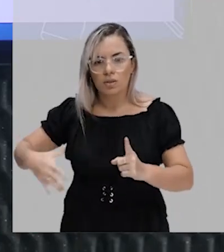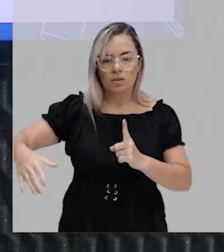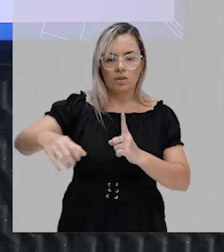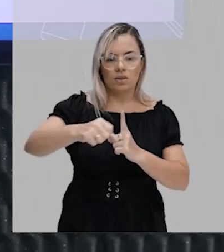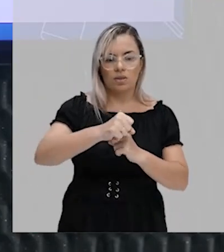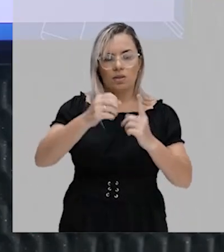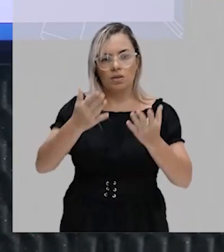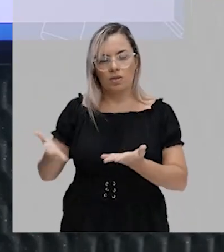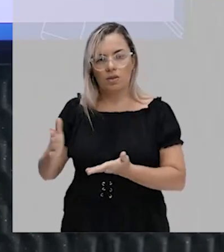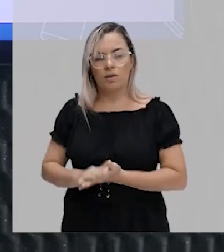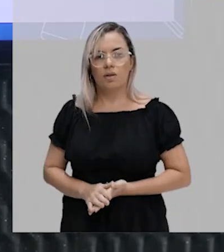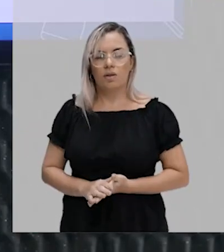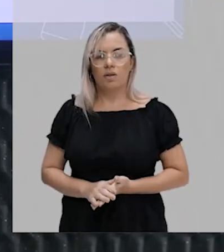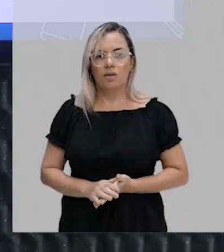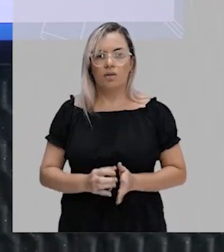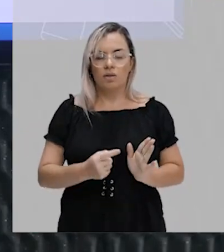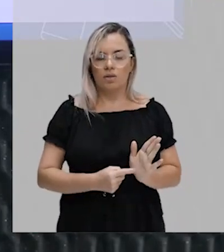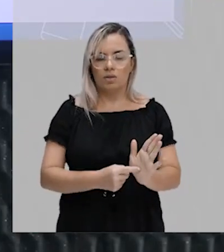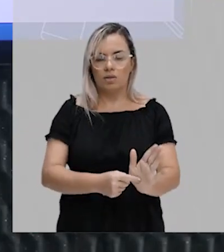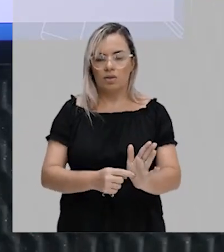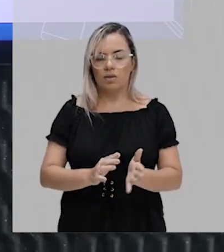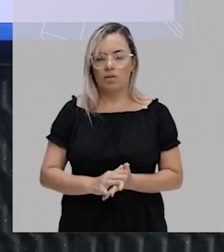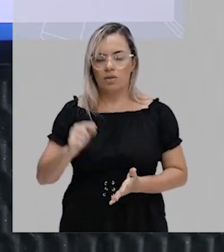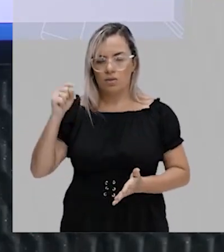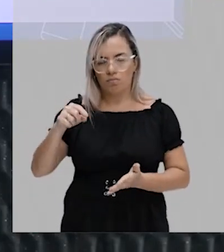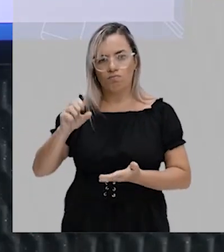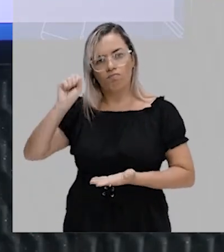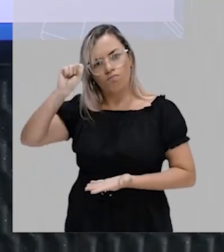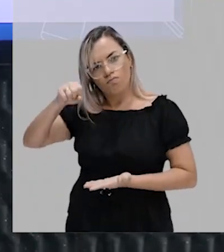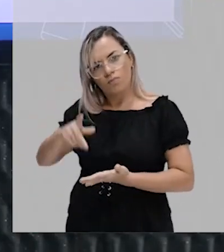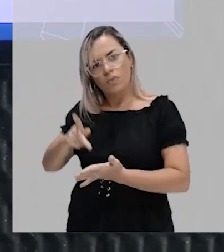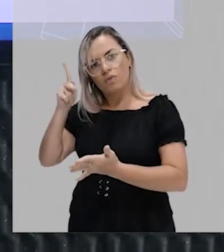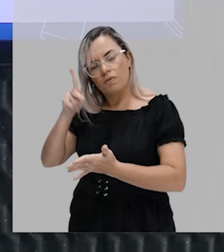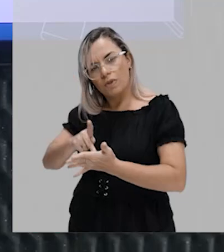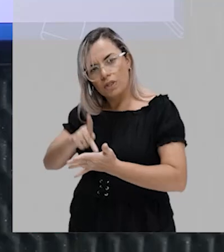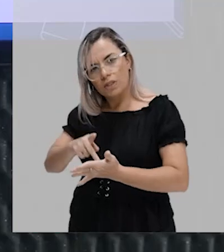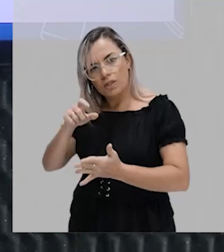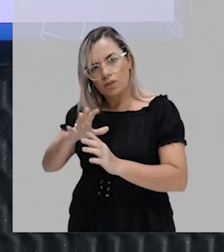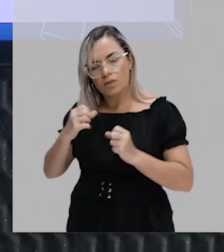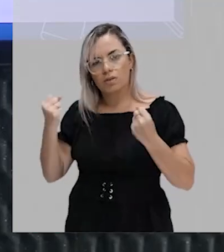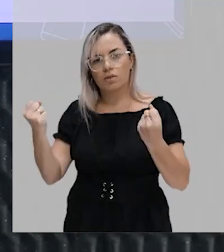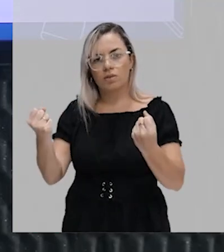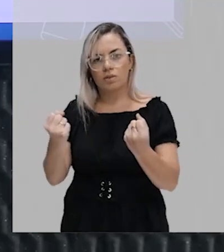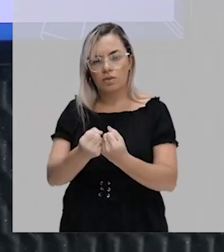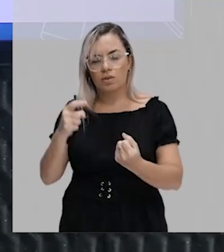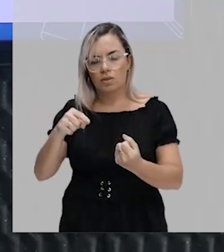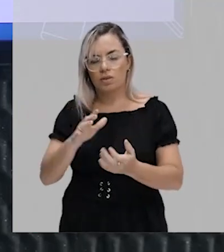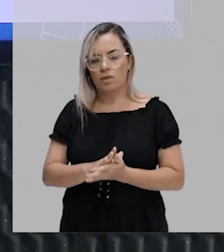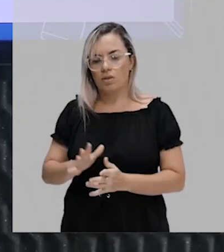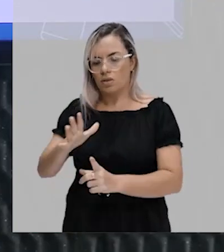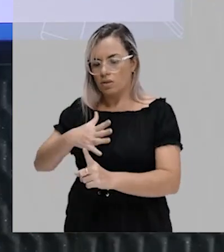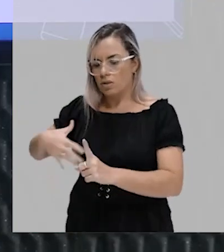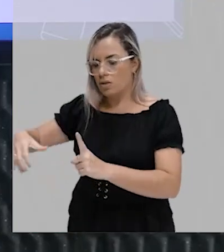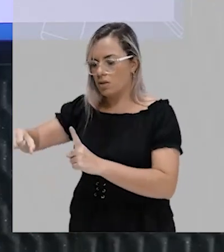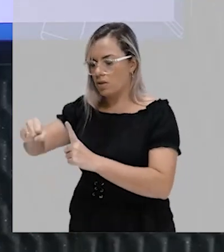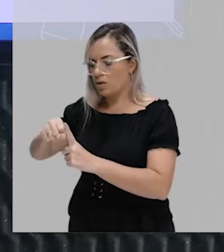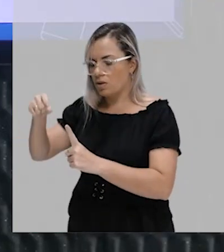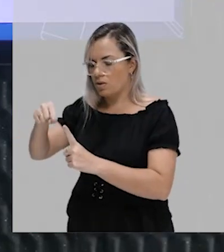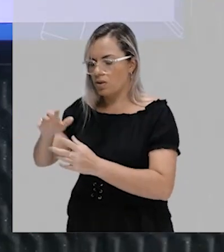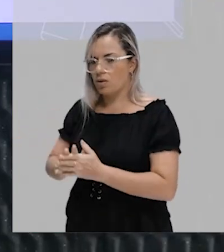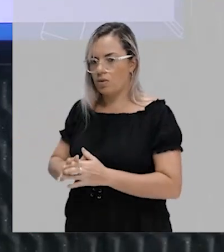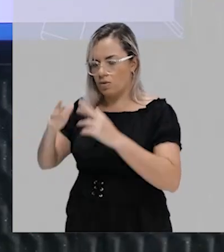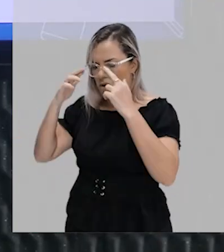slide, é a ideia de afirmar a sociologia como uma área científica. É de dar à sociologia a legitimidade,